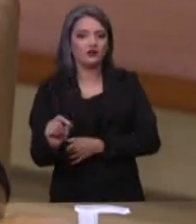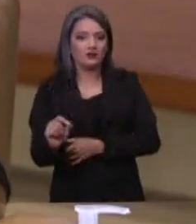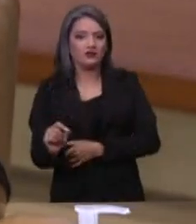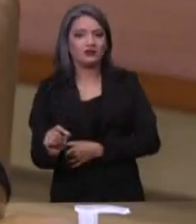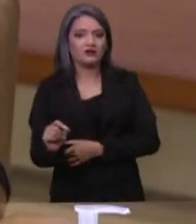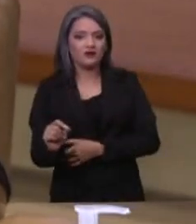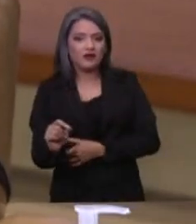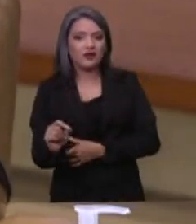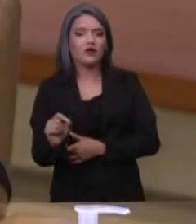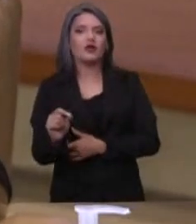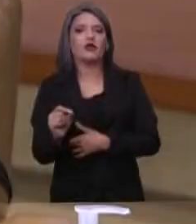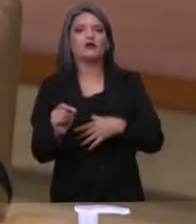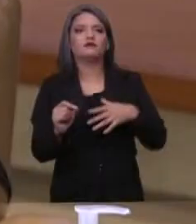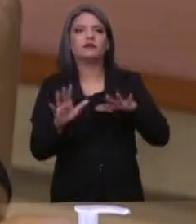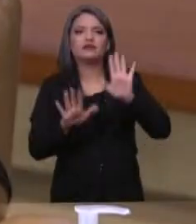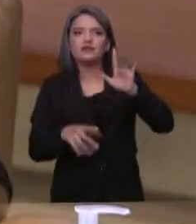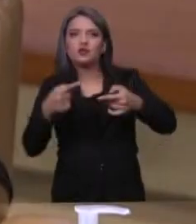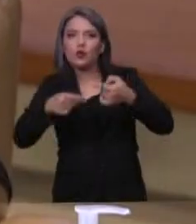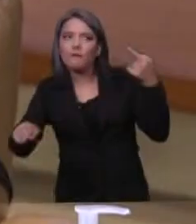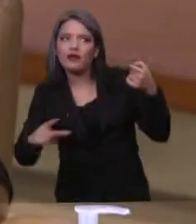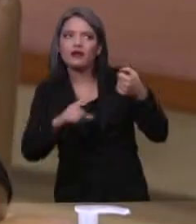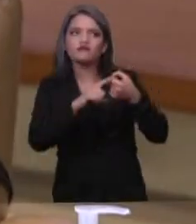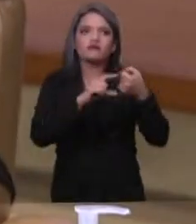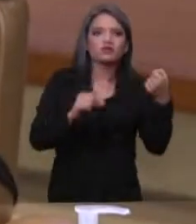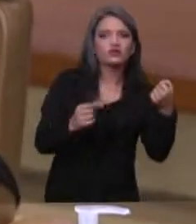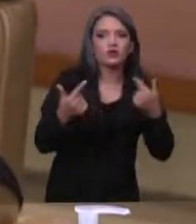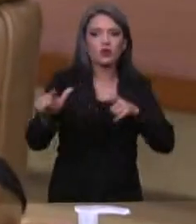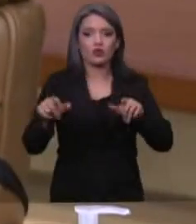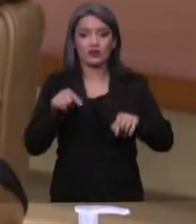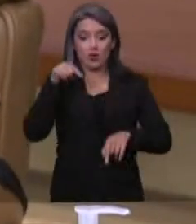em determinada conduta.